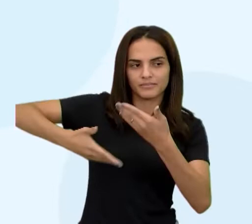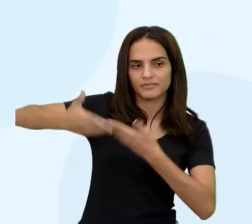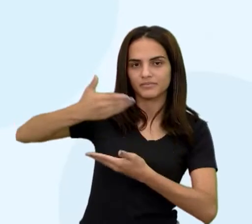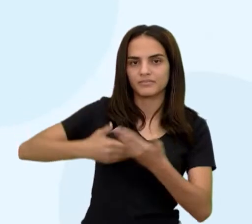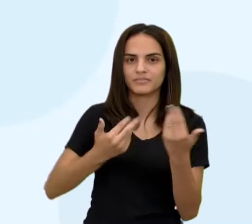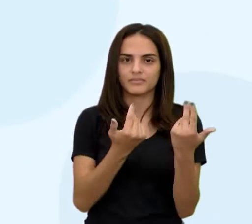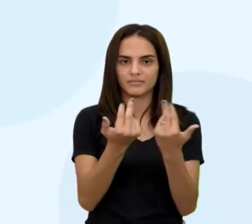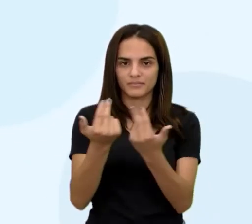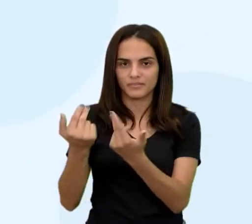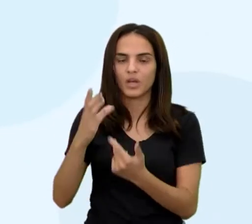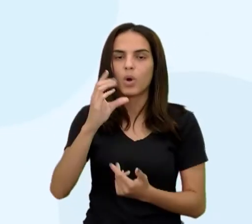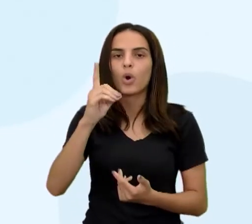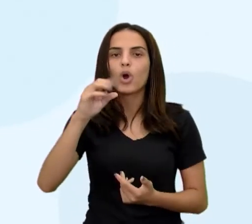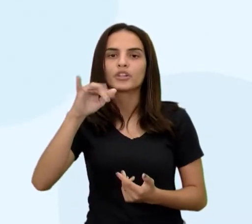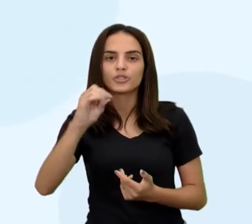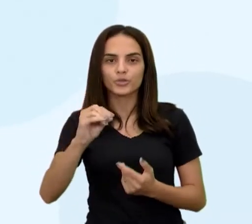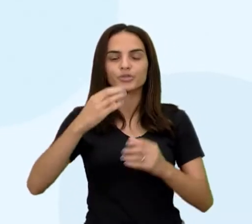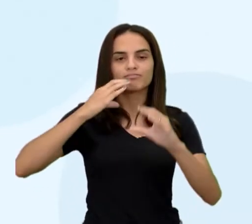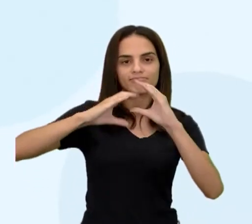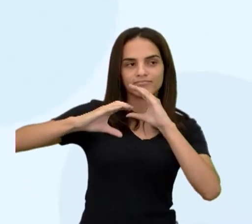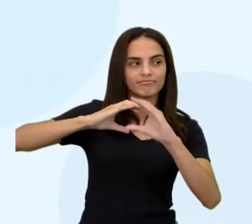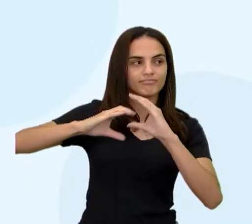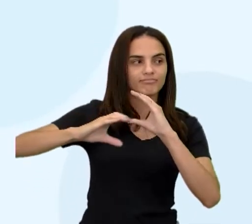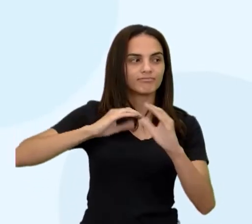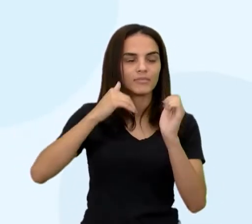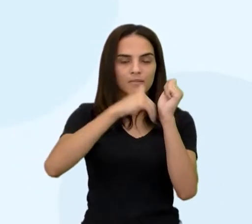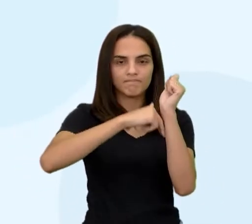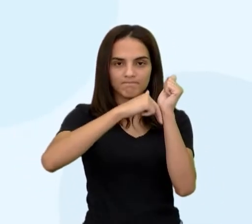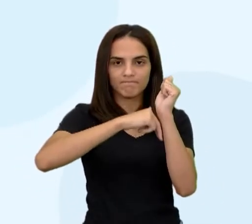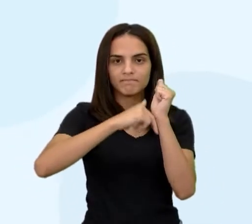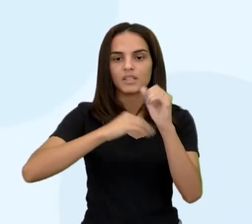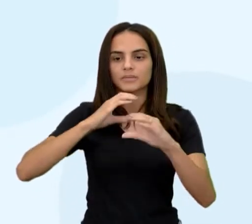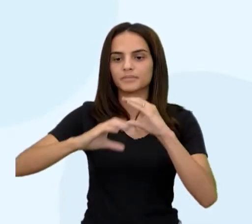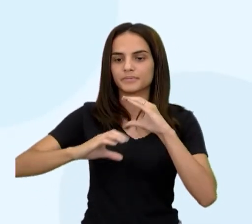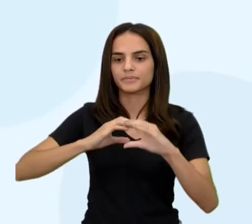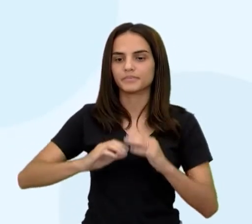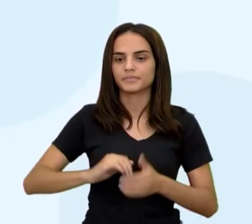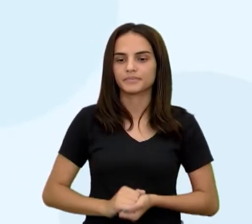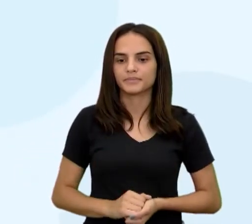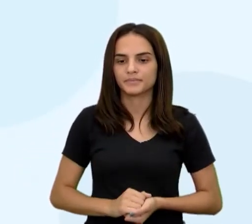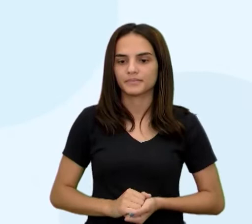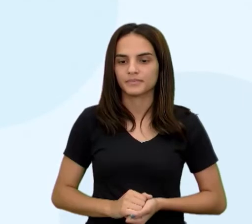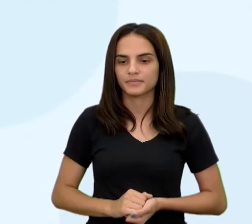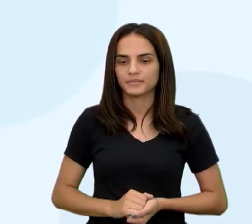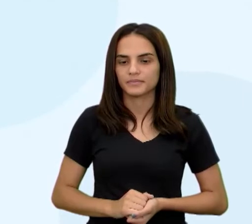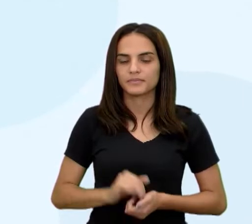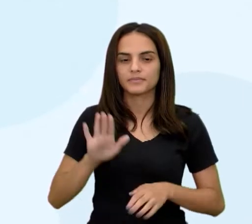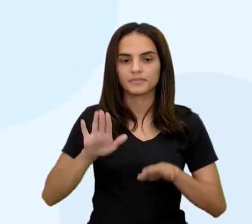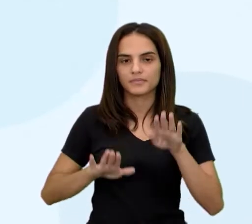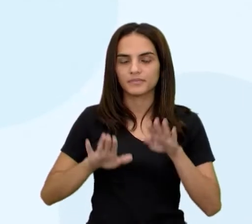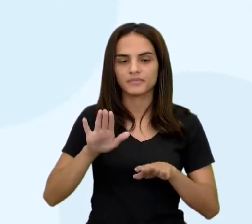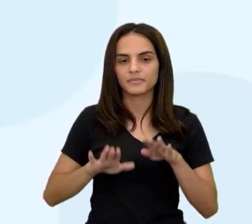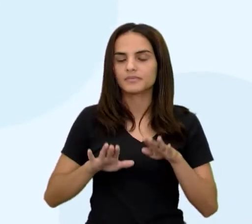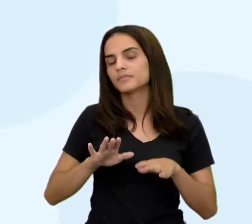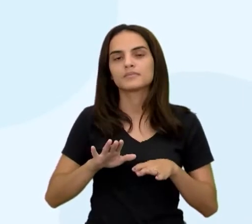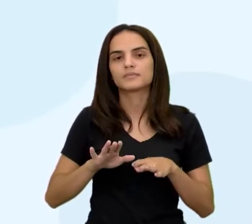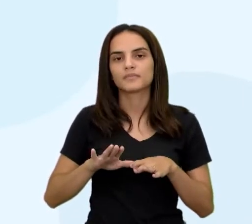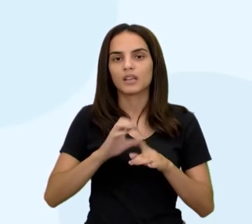mesmos códigos de comunicação, baseados em valores, por exemplo. A questão fundamental para o autor é o desenvolvimento das redes